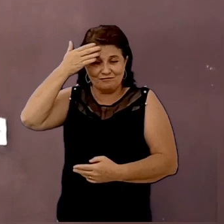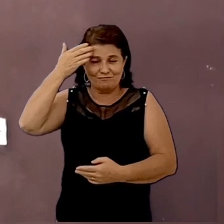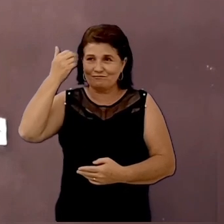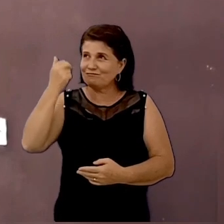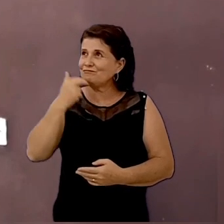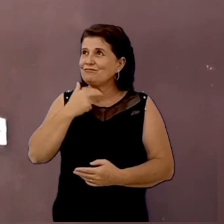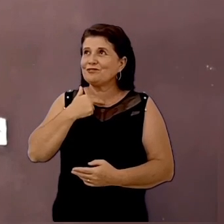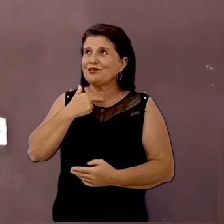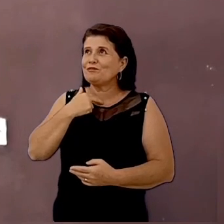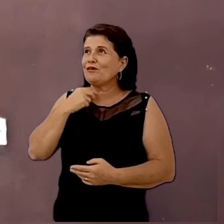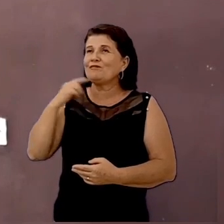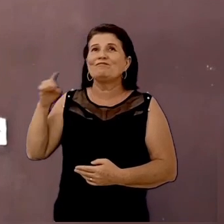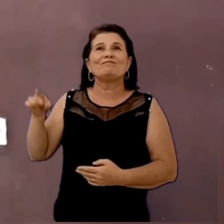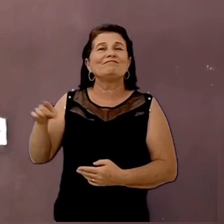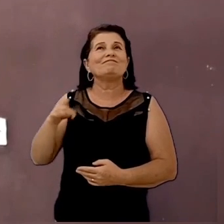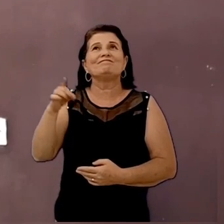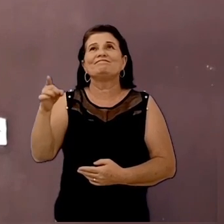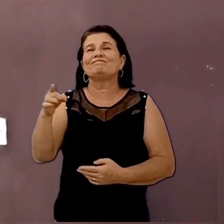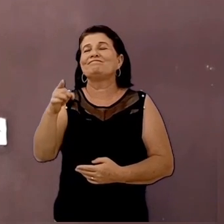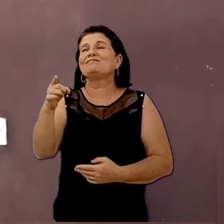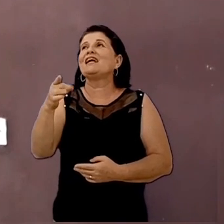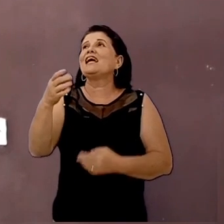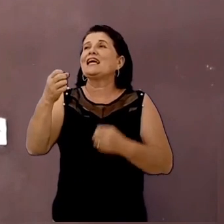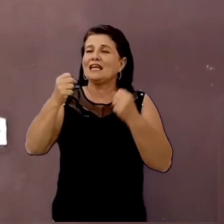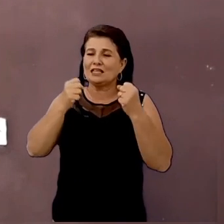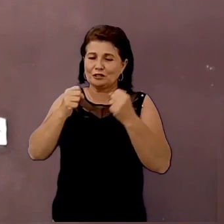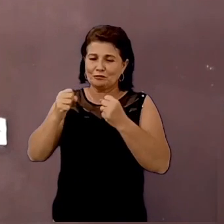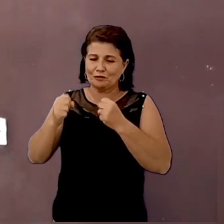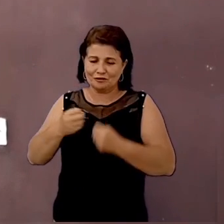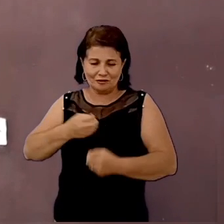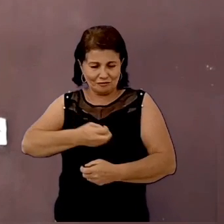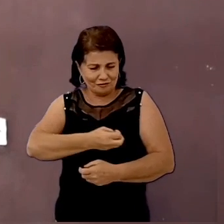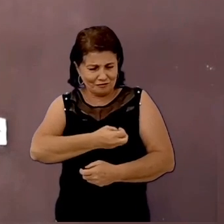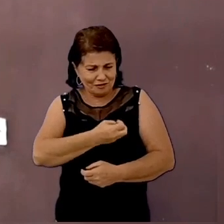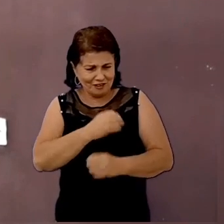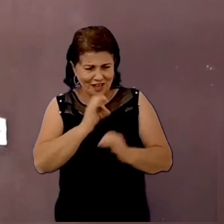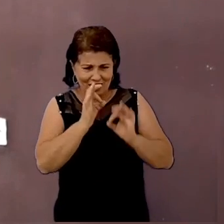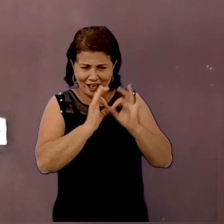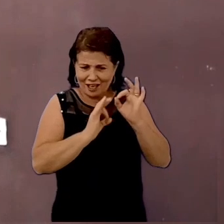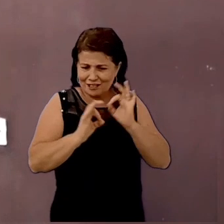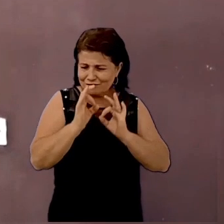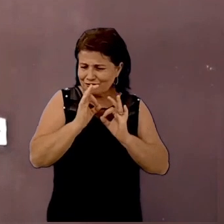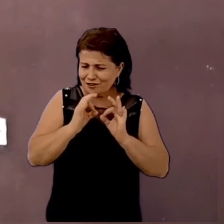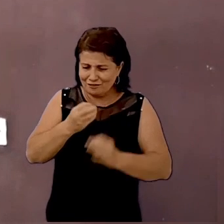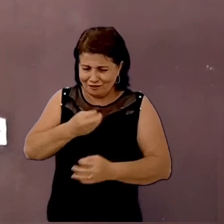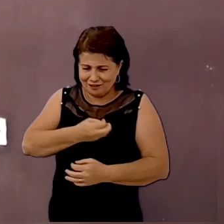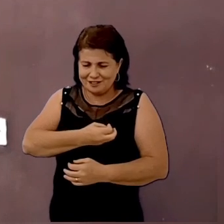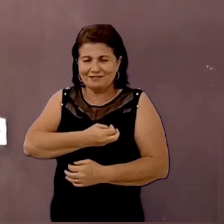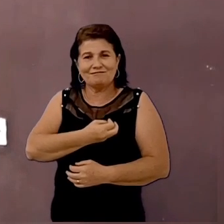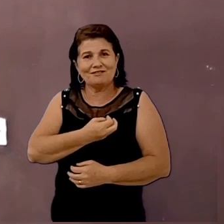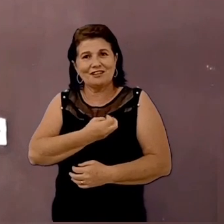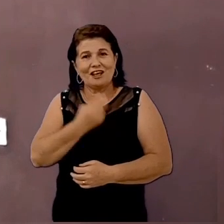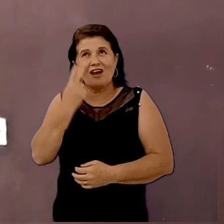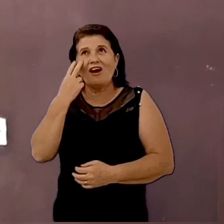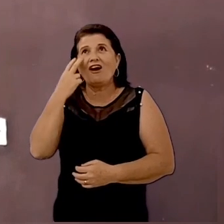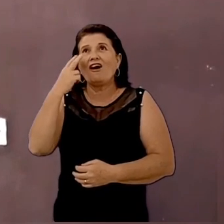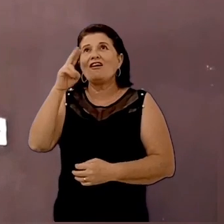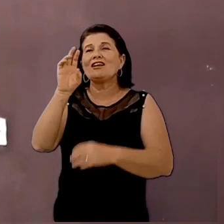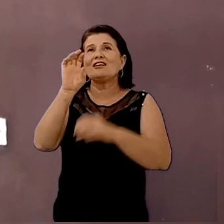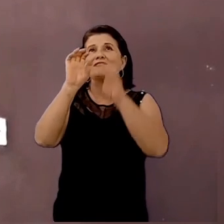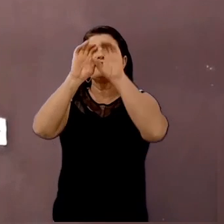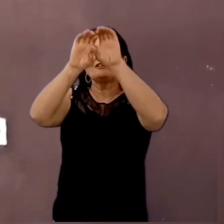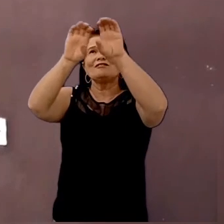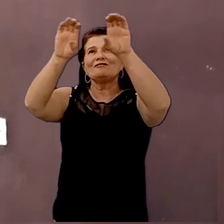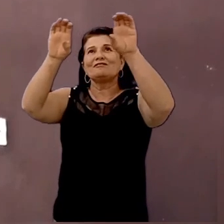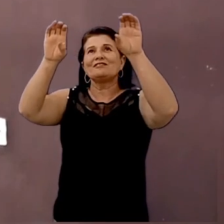da eternidade. Que a gente possa sempre viver os mínimos detalhes de nossas vidas, olhando para o Senhor,